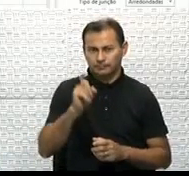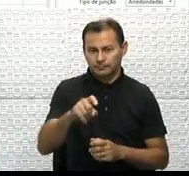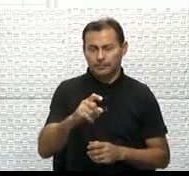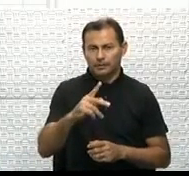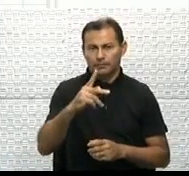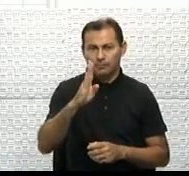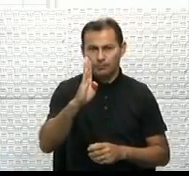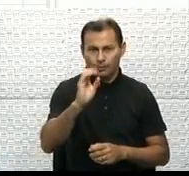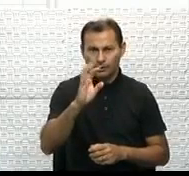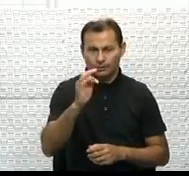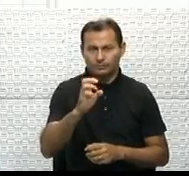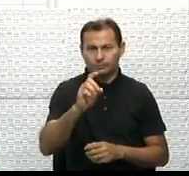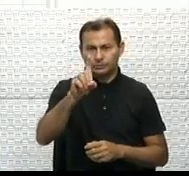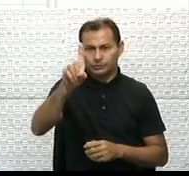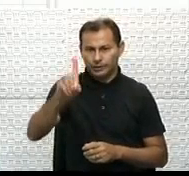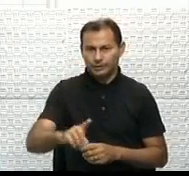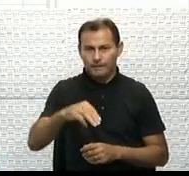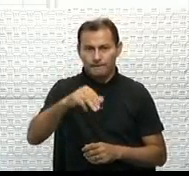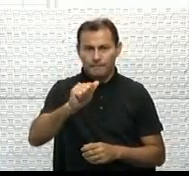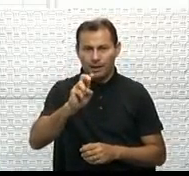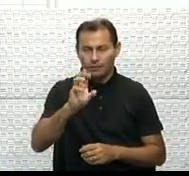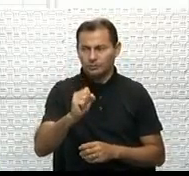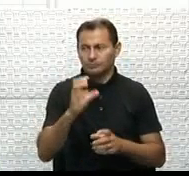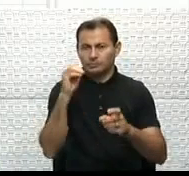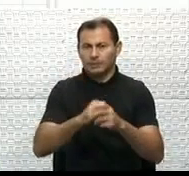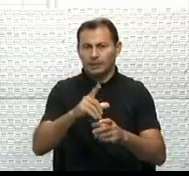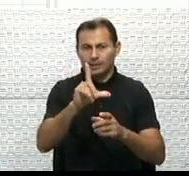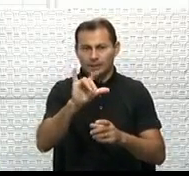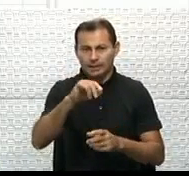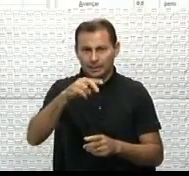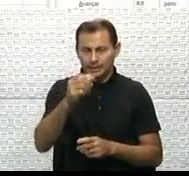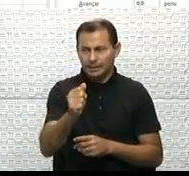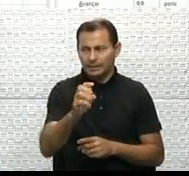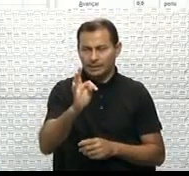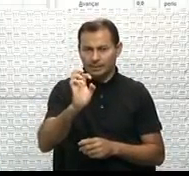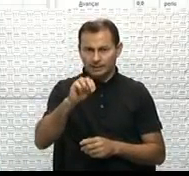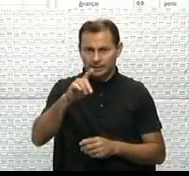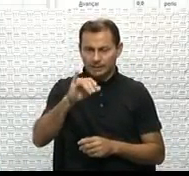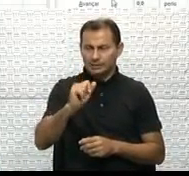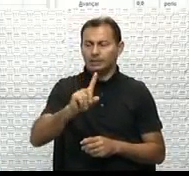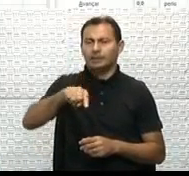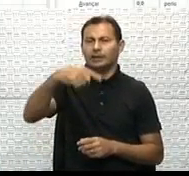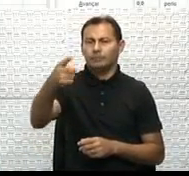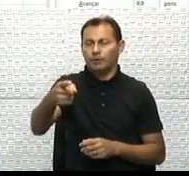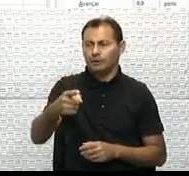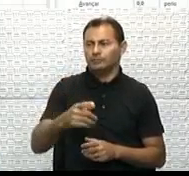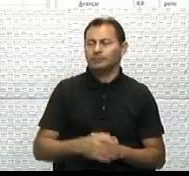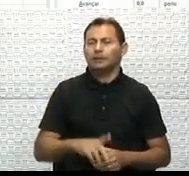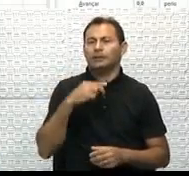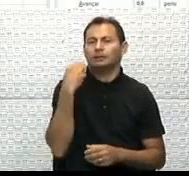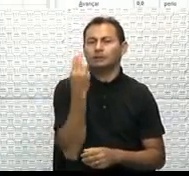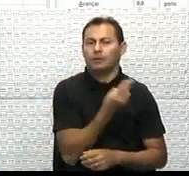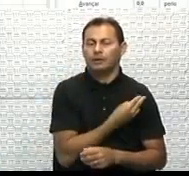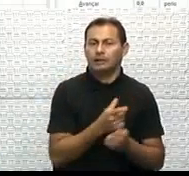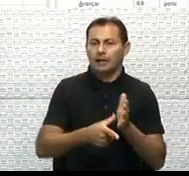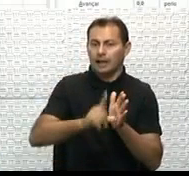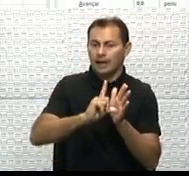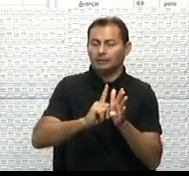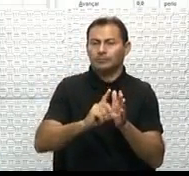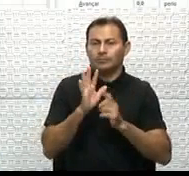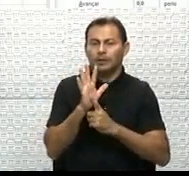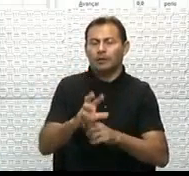Clicando com o botão direito do mouse, adicionar linha de tendência. Depois, anteriormente